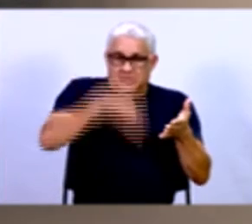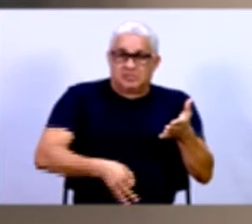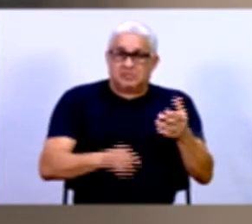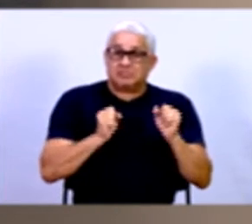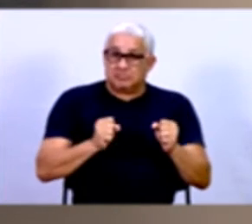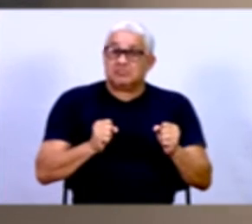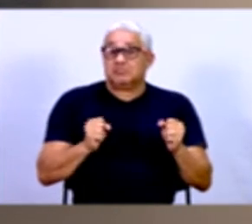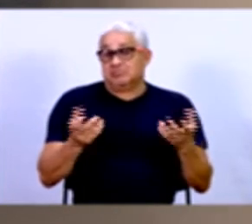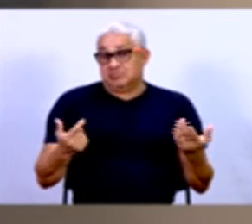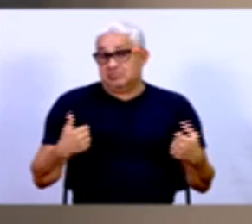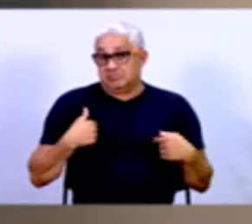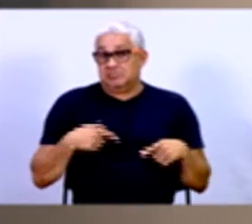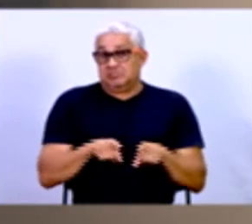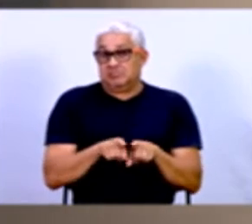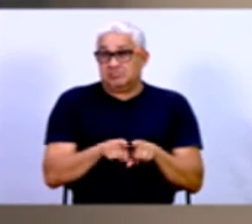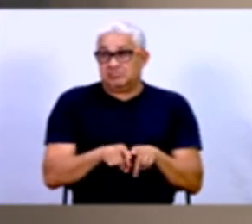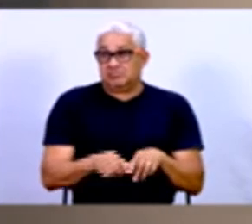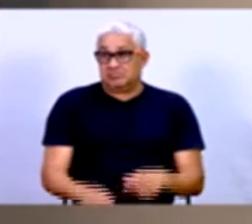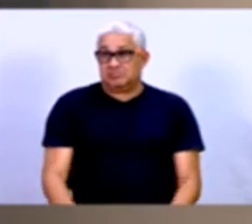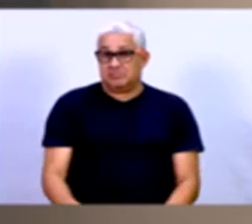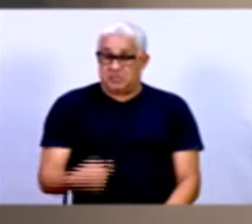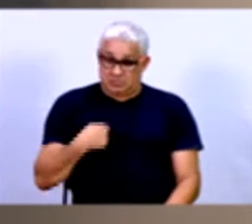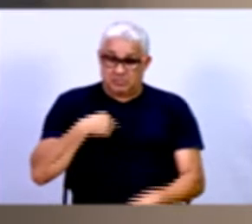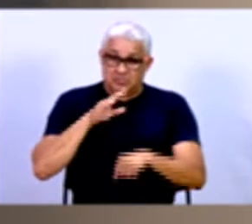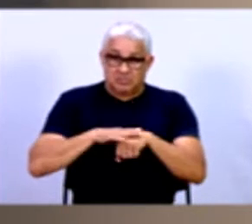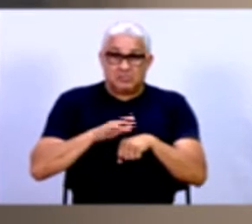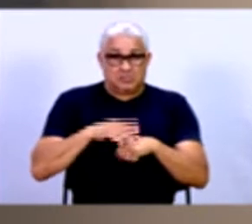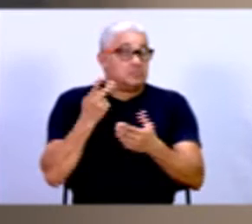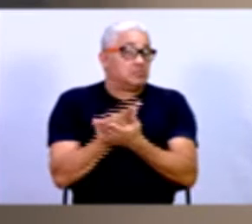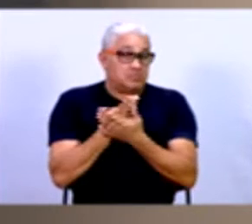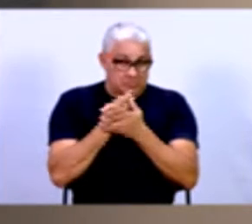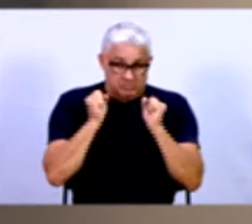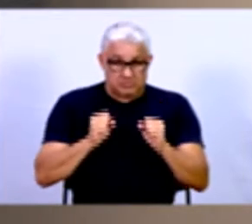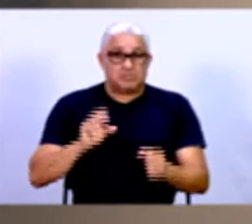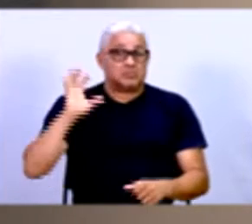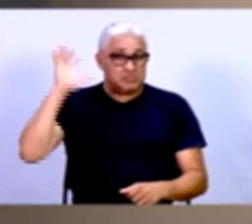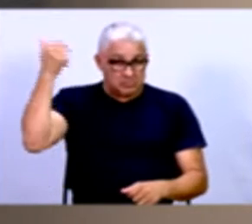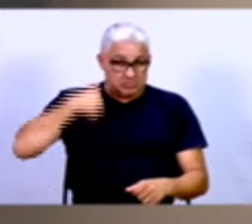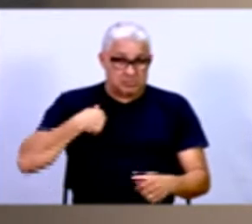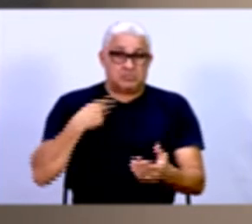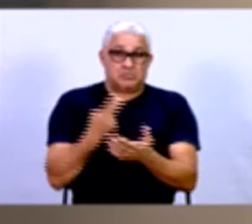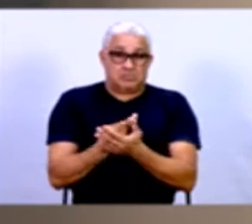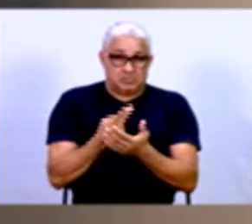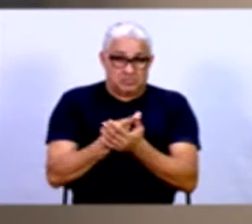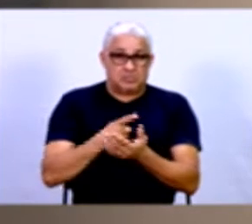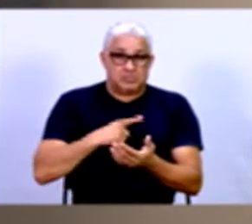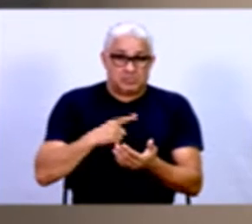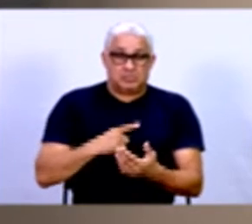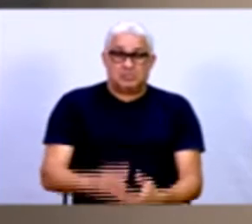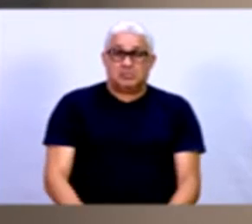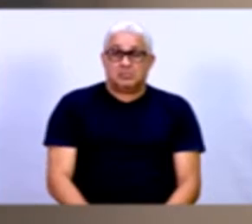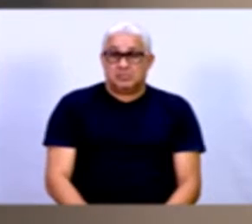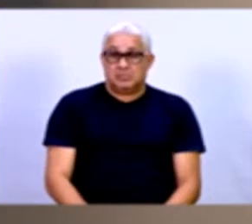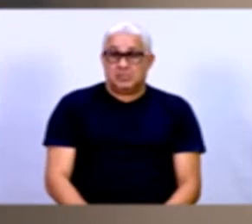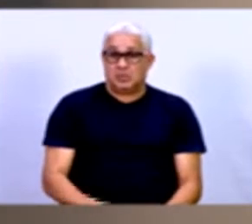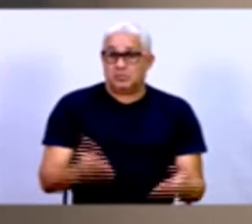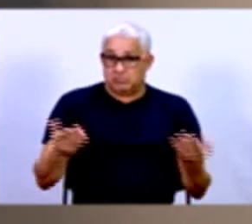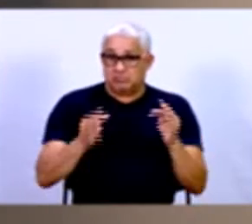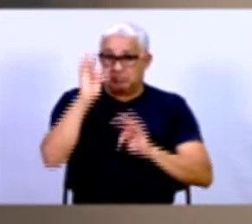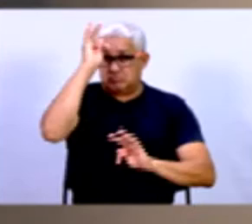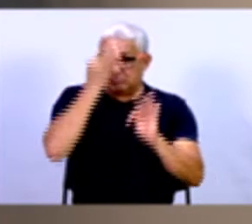pode ser que eu cometa algum erro fazendo isso. Então tem muitos, como a tecnologia aí